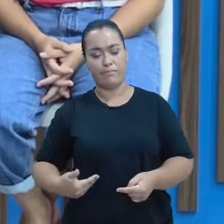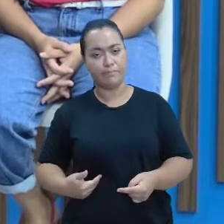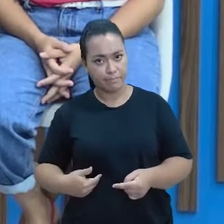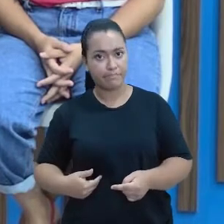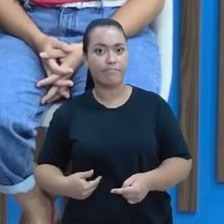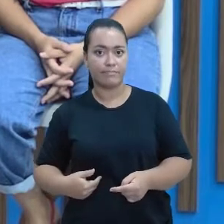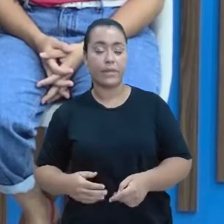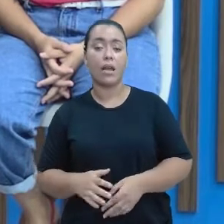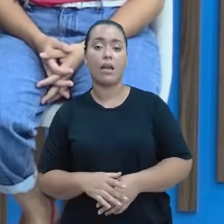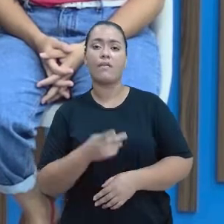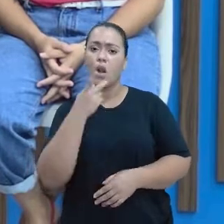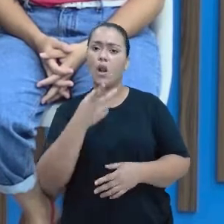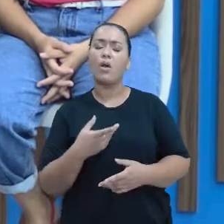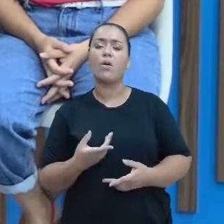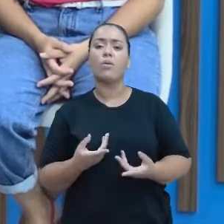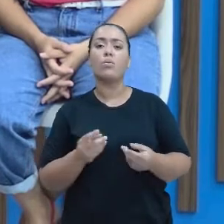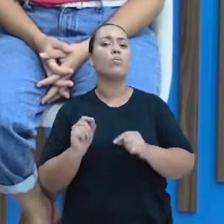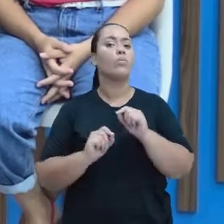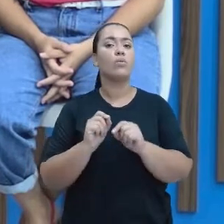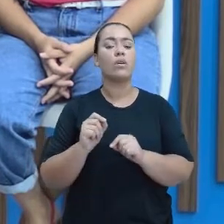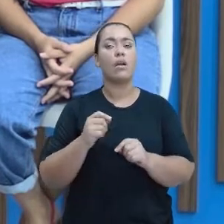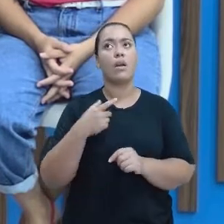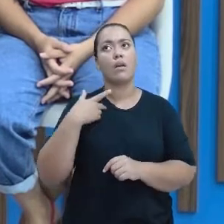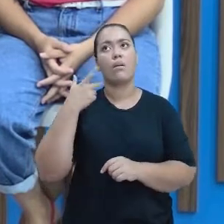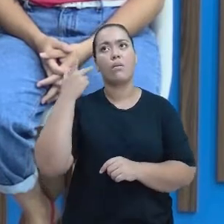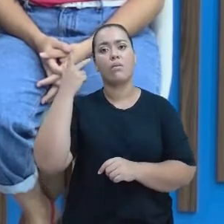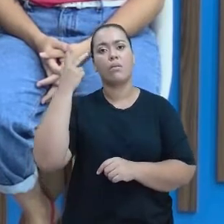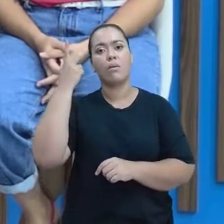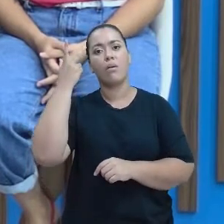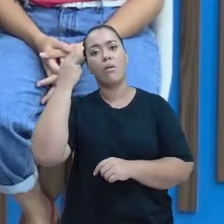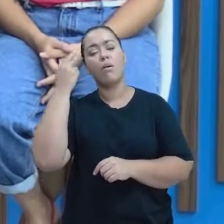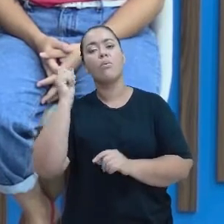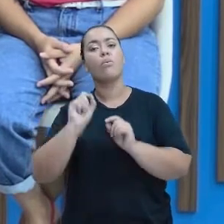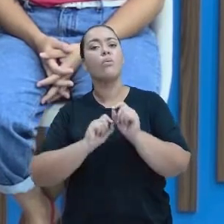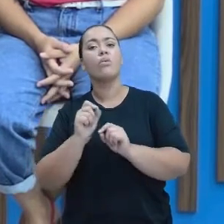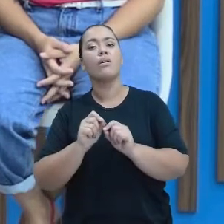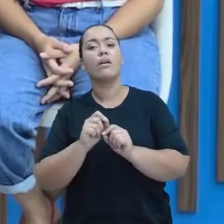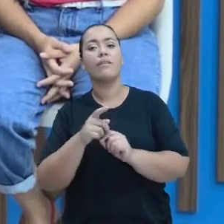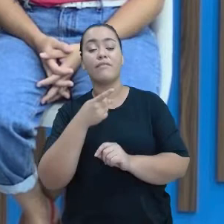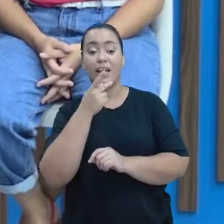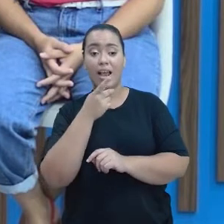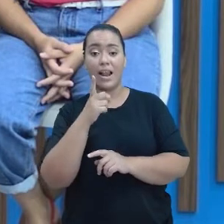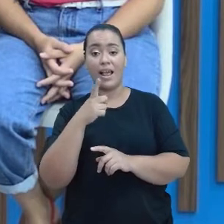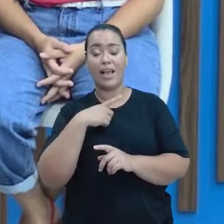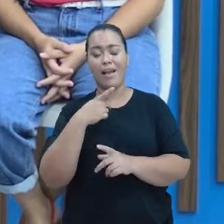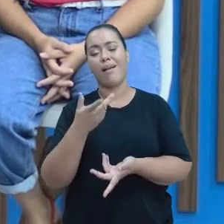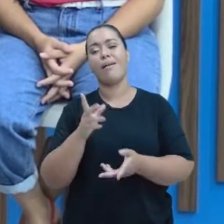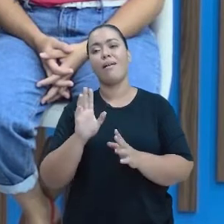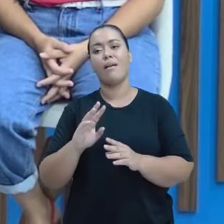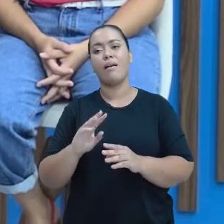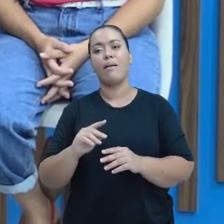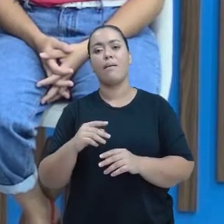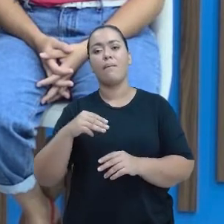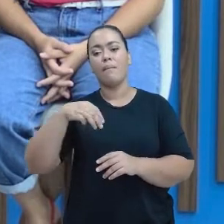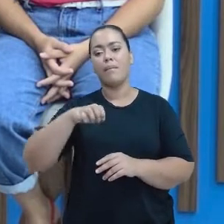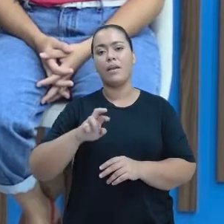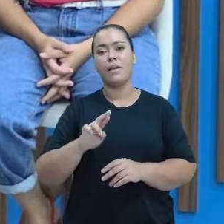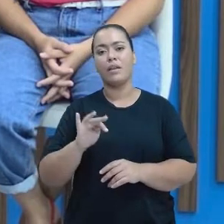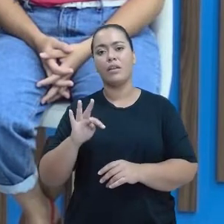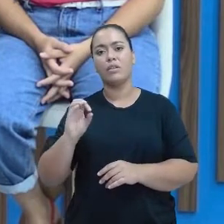É muito comum, no senso comum, a gente ouvir falar do mérito pessoal,